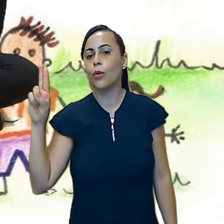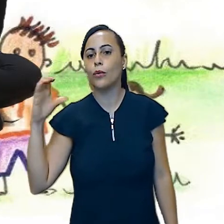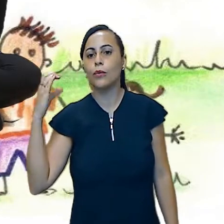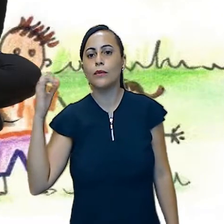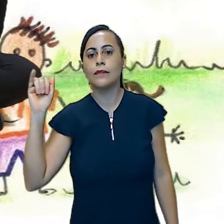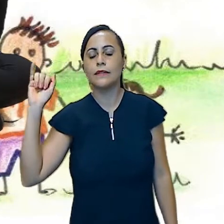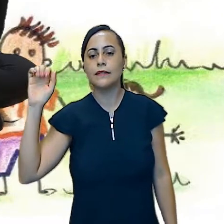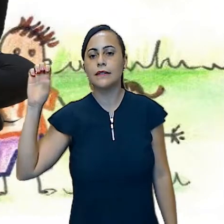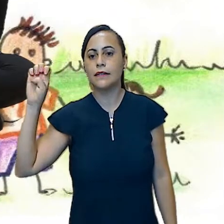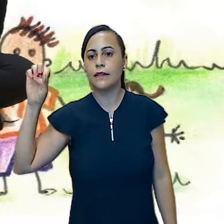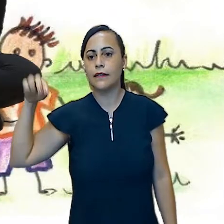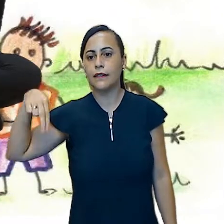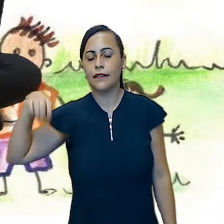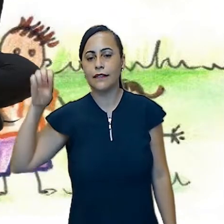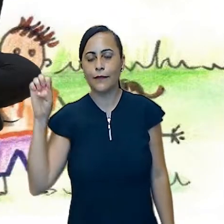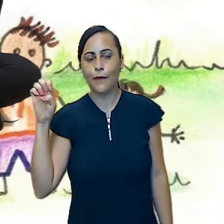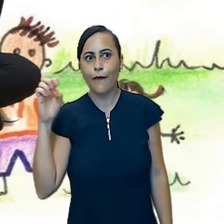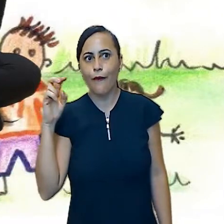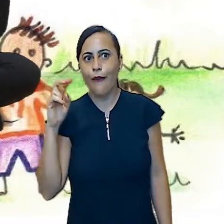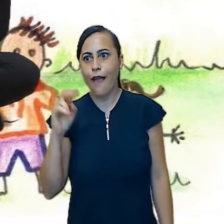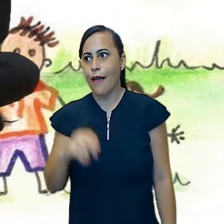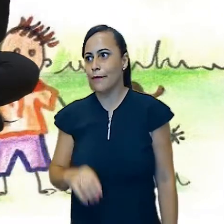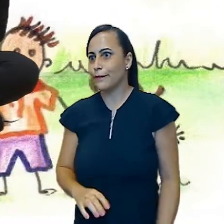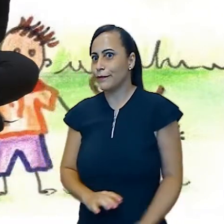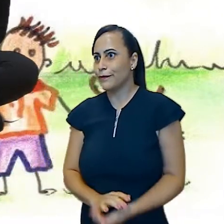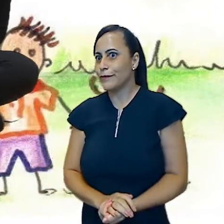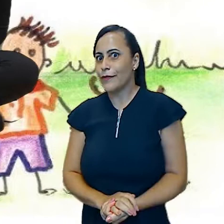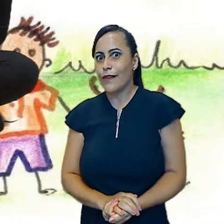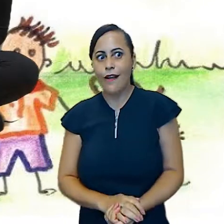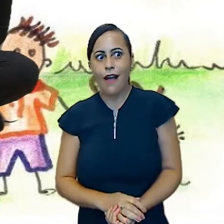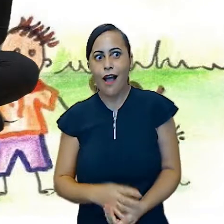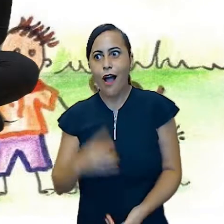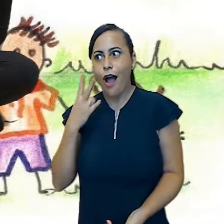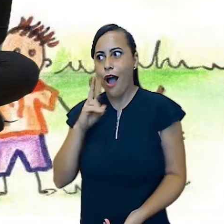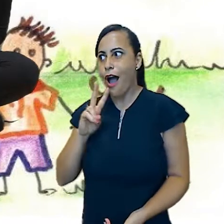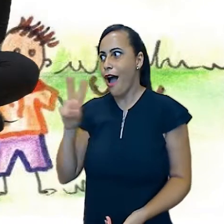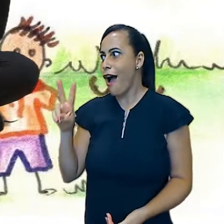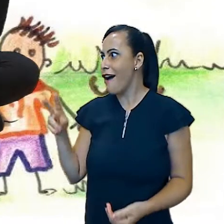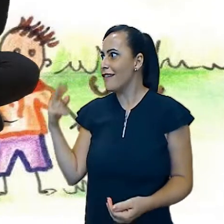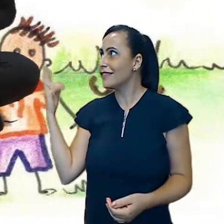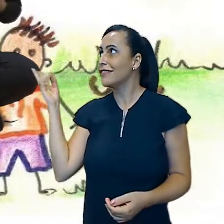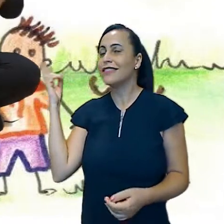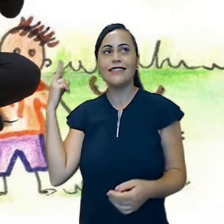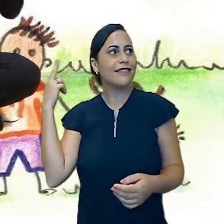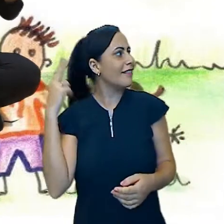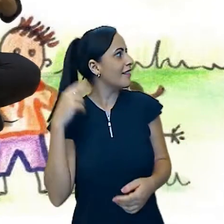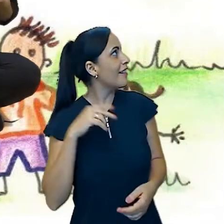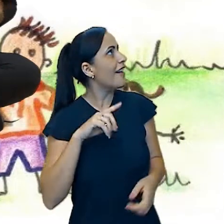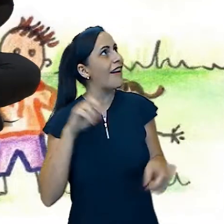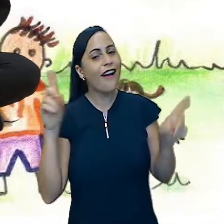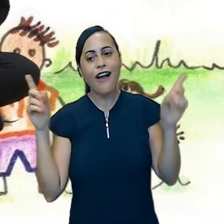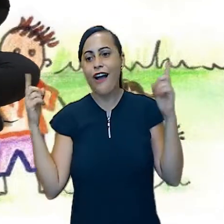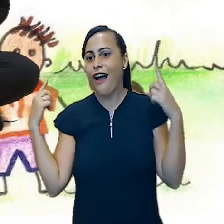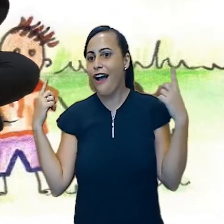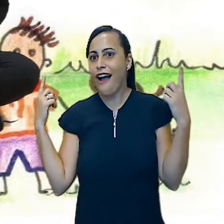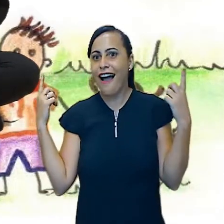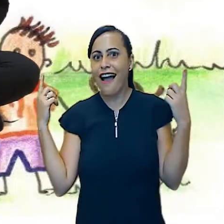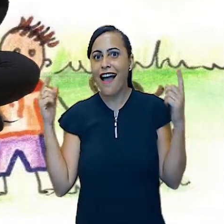Luciene, olha este cenário. O que que te lembra?